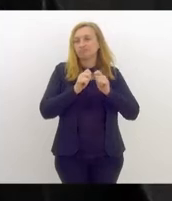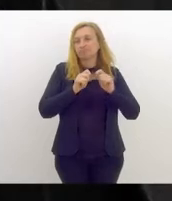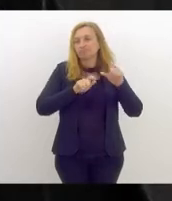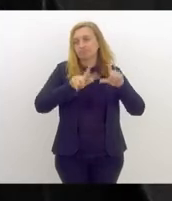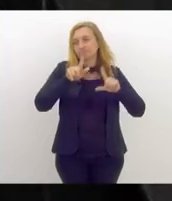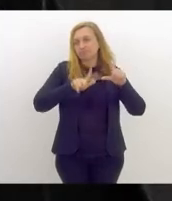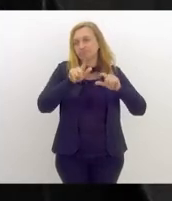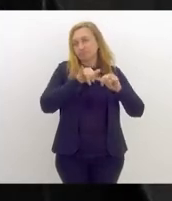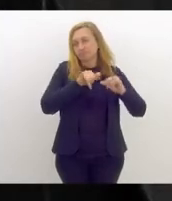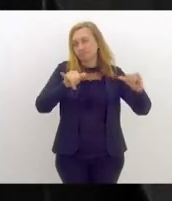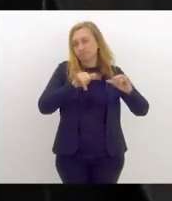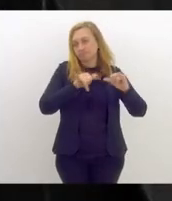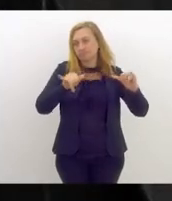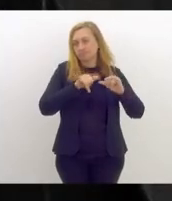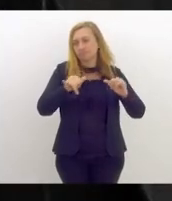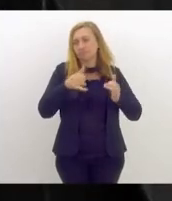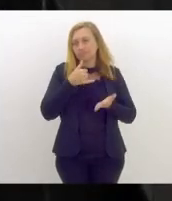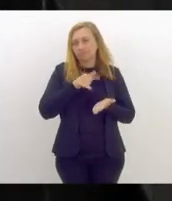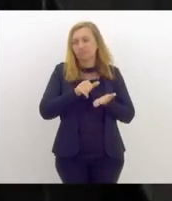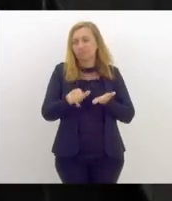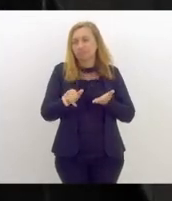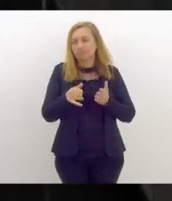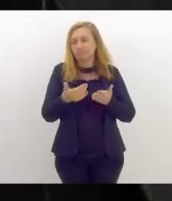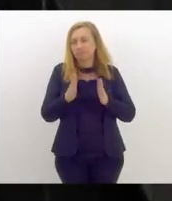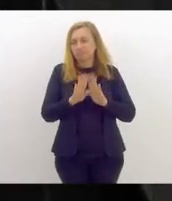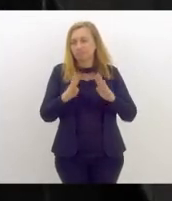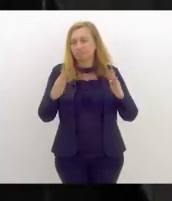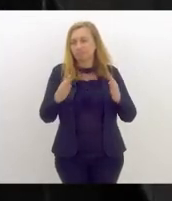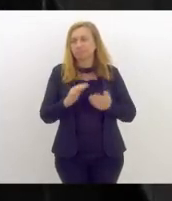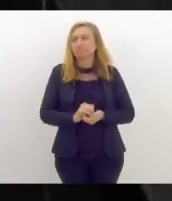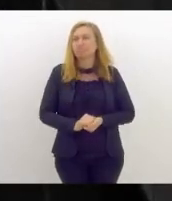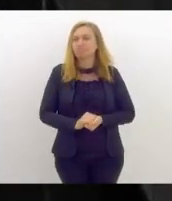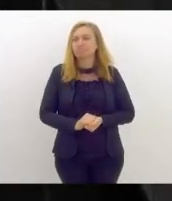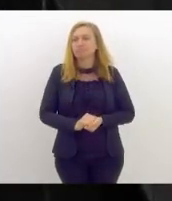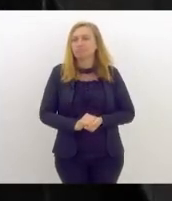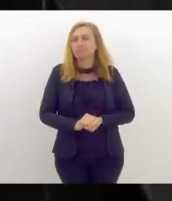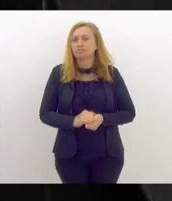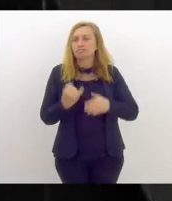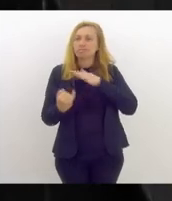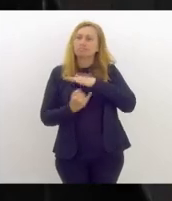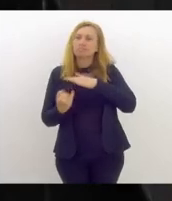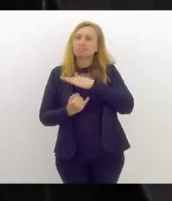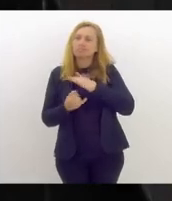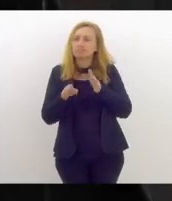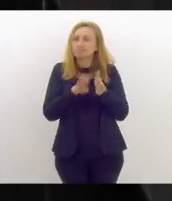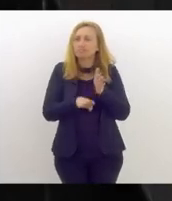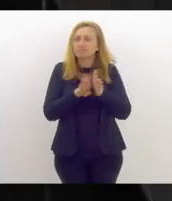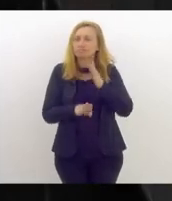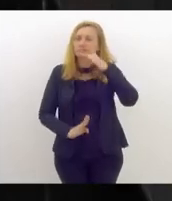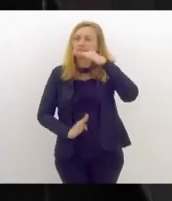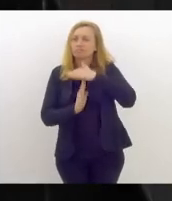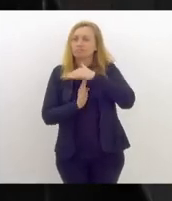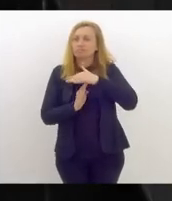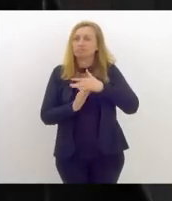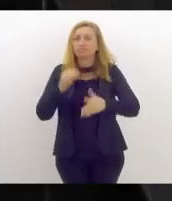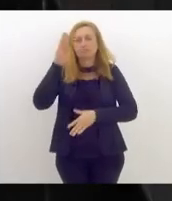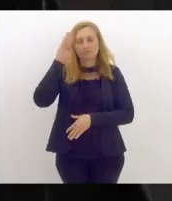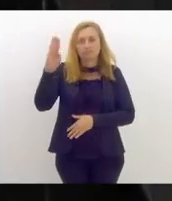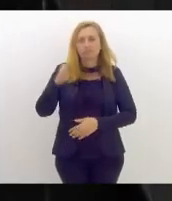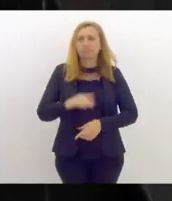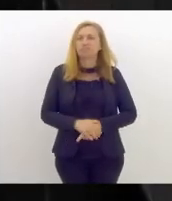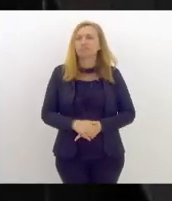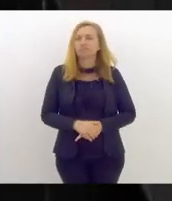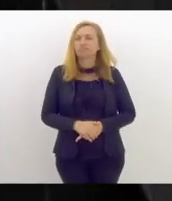e também através de cartas abertas a respeito do Instituto do teto de gás principalmente porque